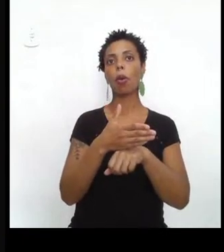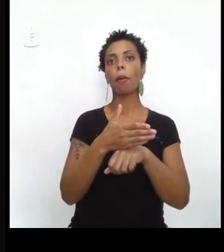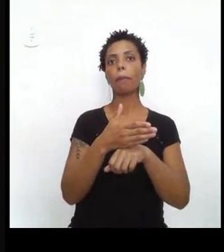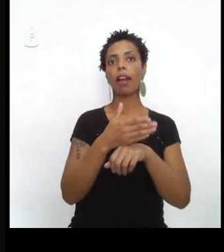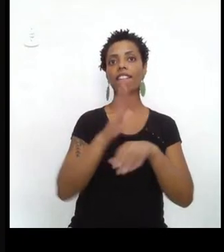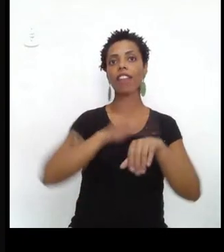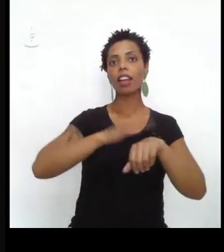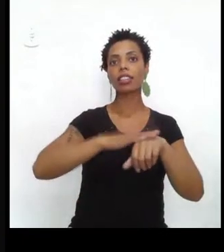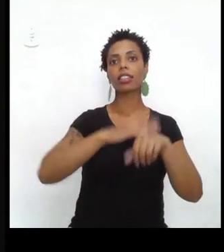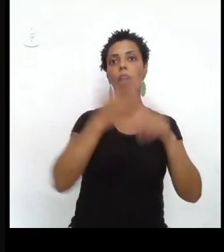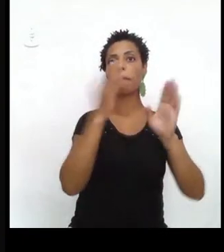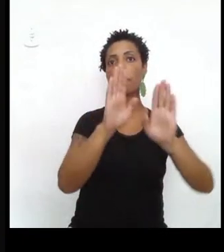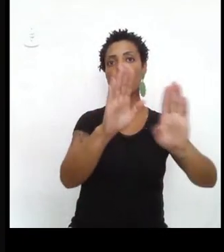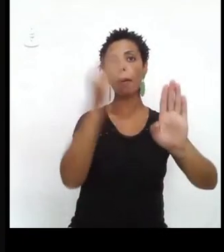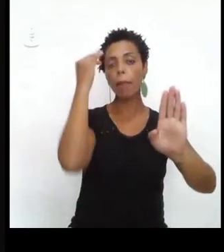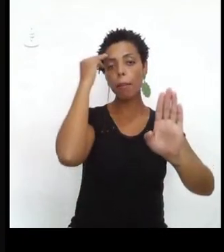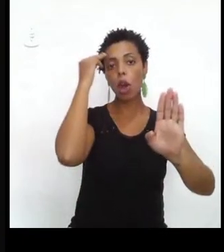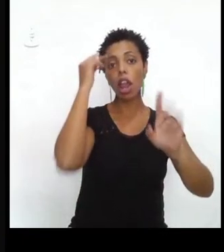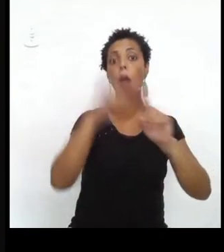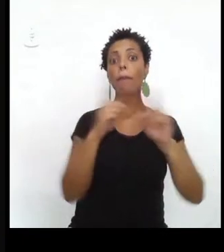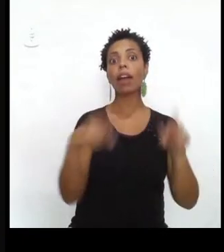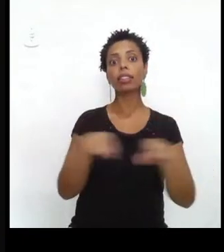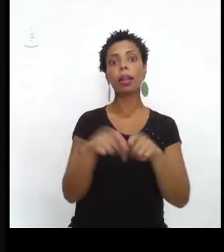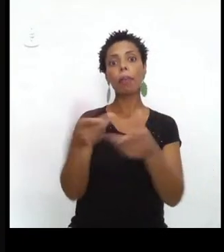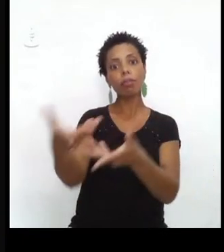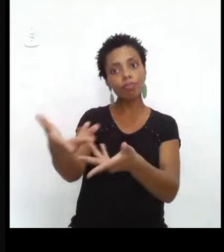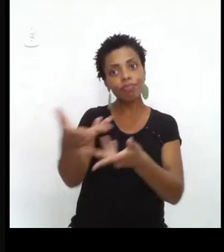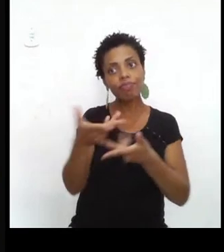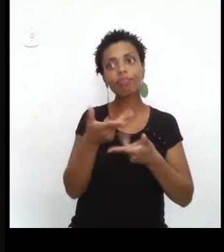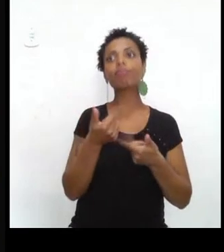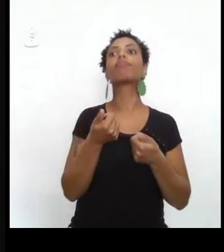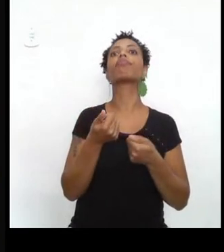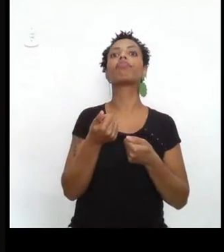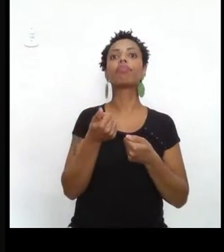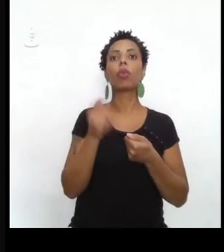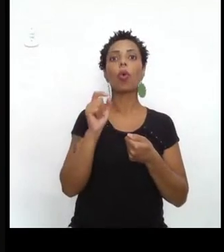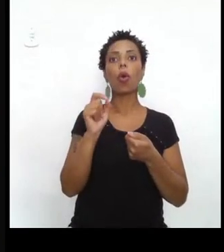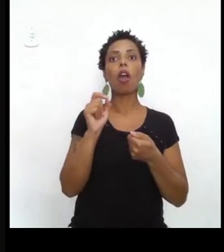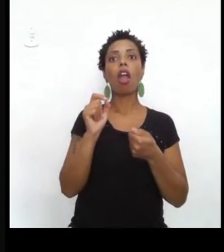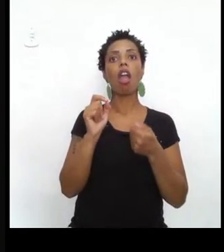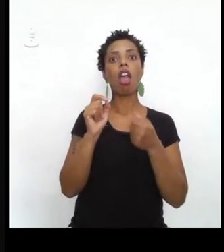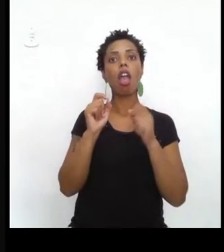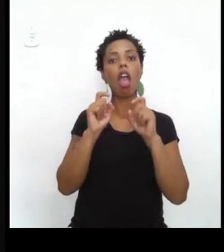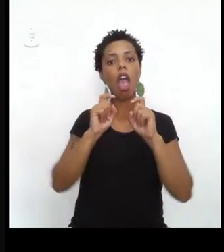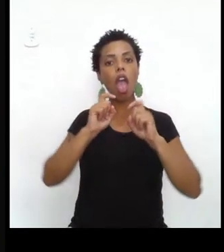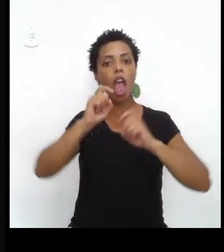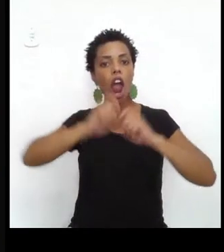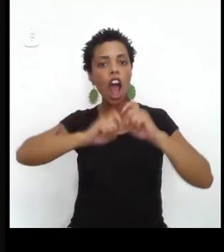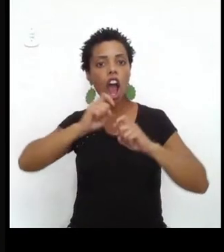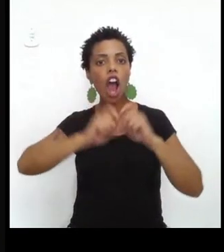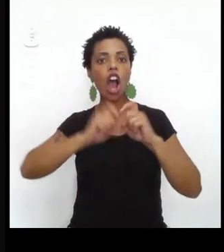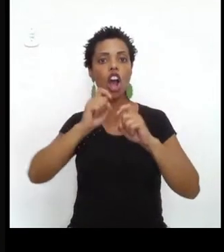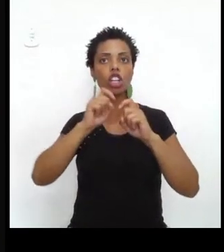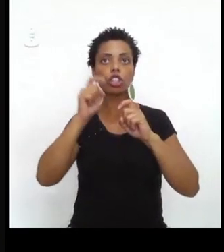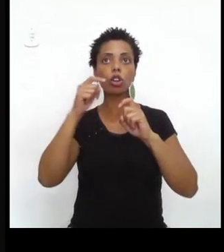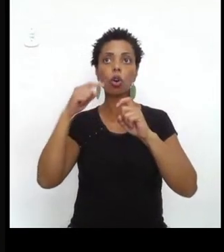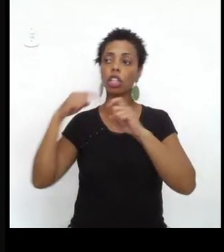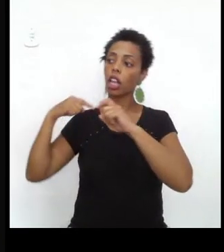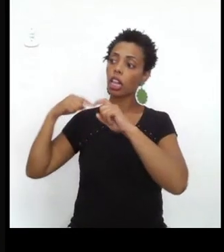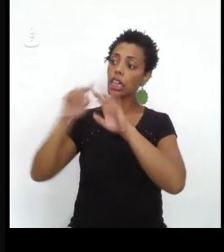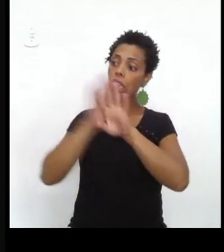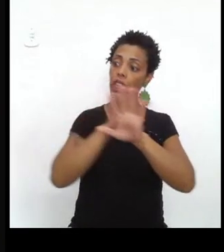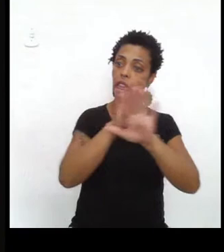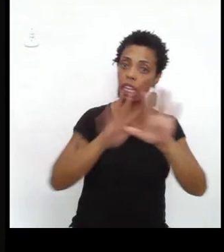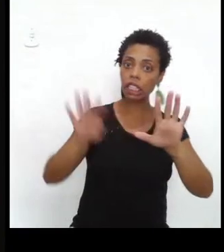convocatória artistas erótico disse antes para criar este mural reserva não a partir de uma técnica de